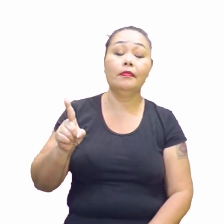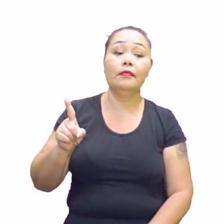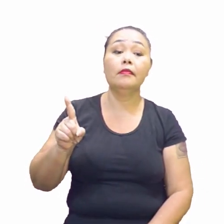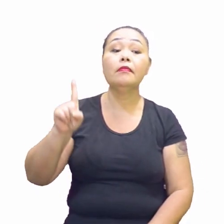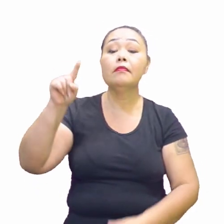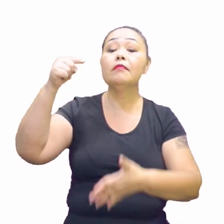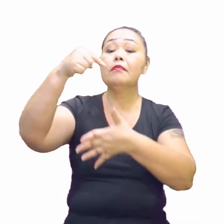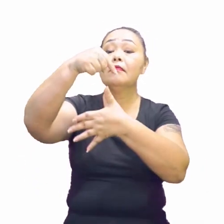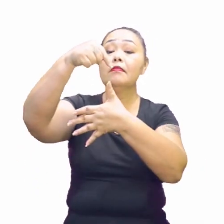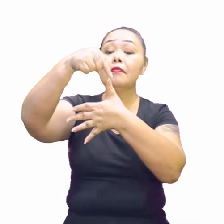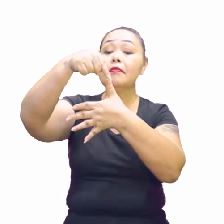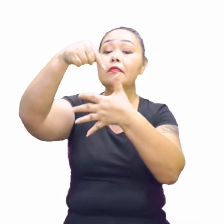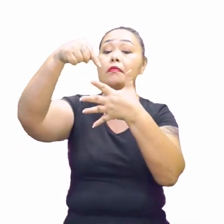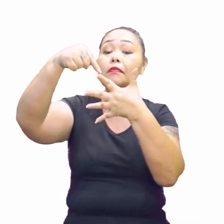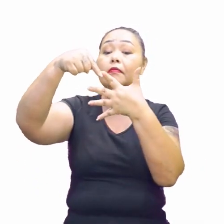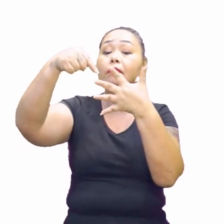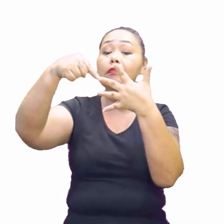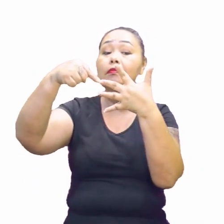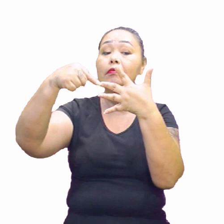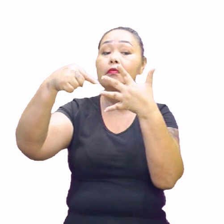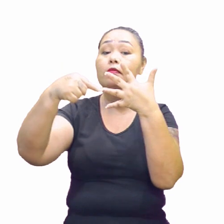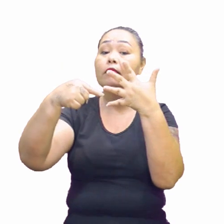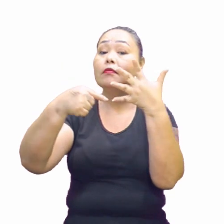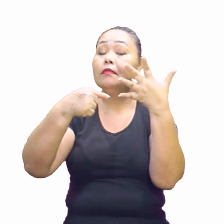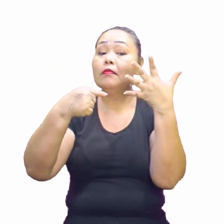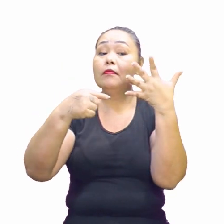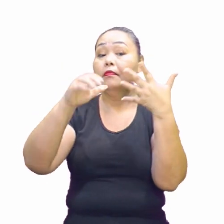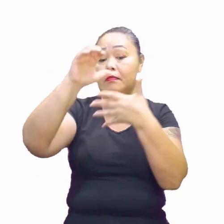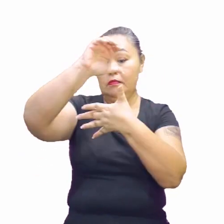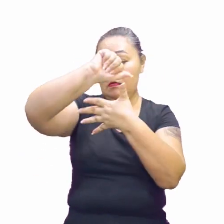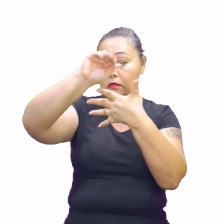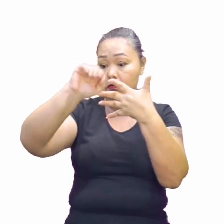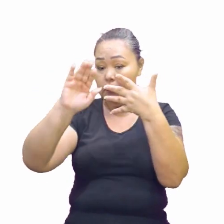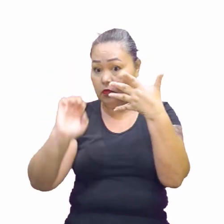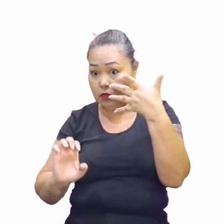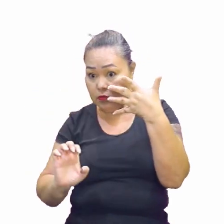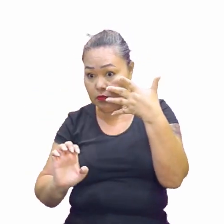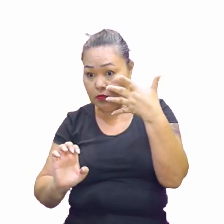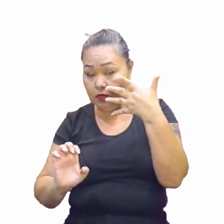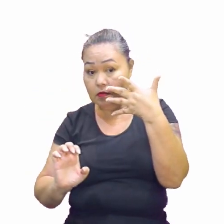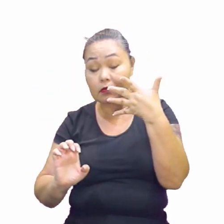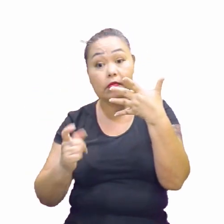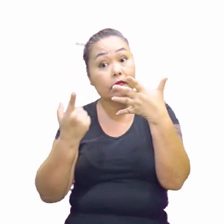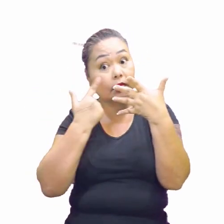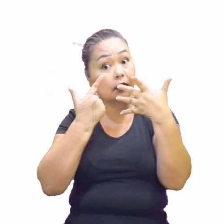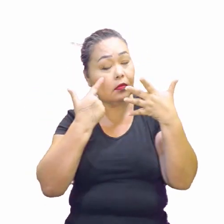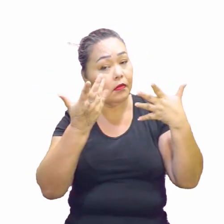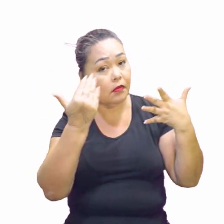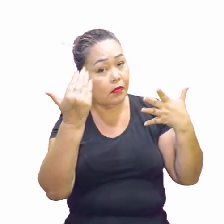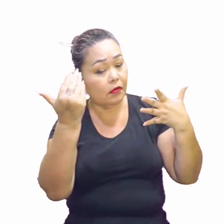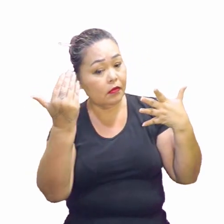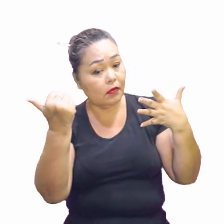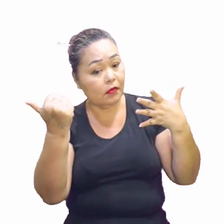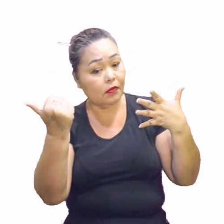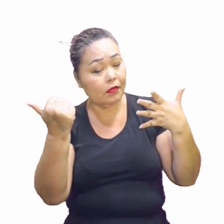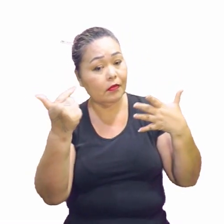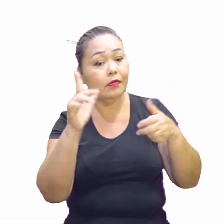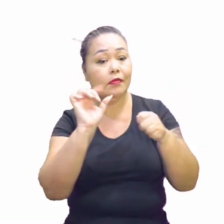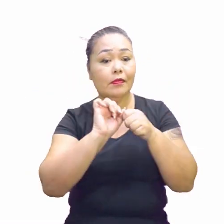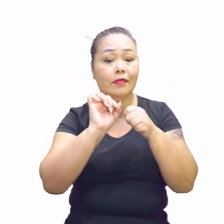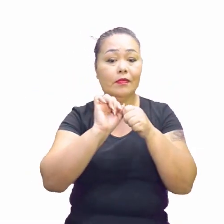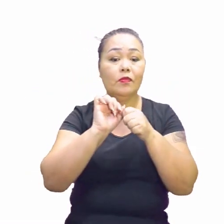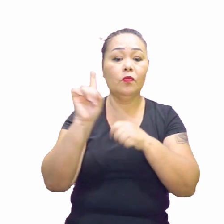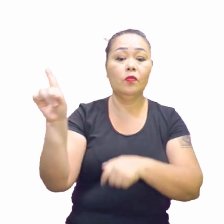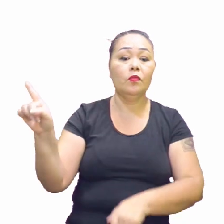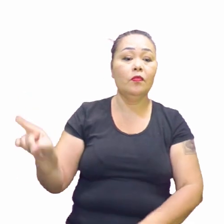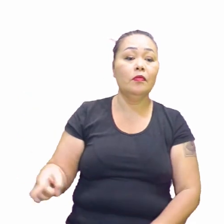Então, qual a alternativa? A, B, C, D ou E? Vamos lá, amadinho. Chegaram aí a